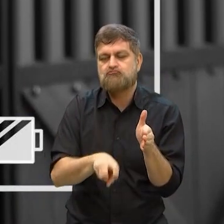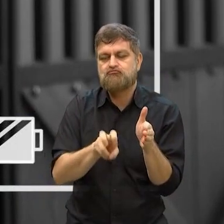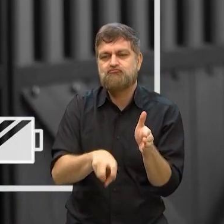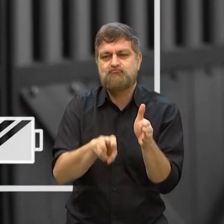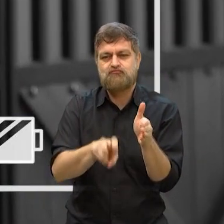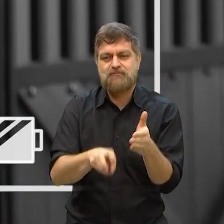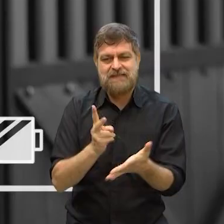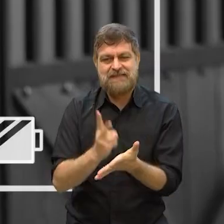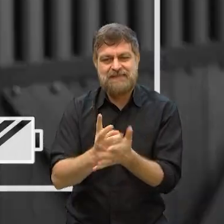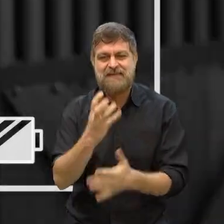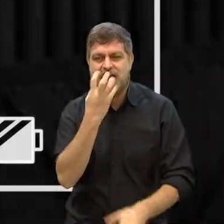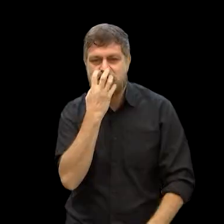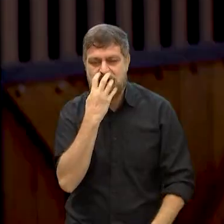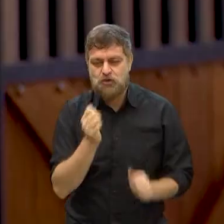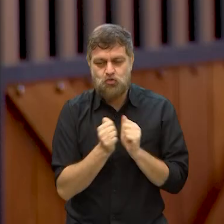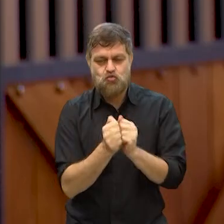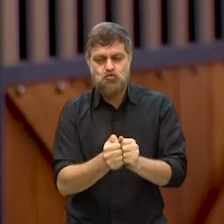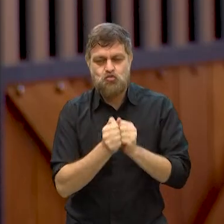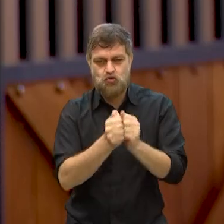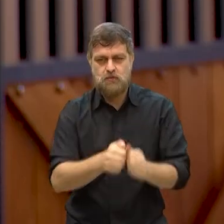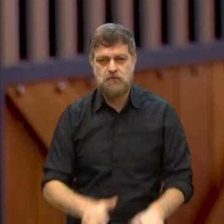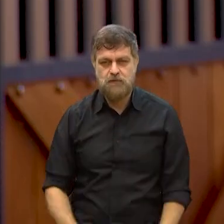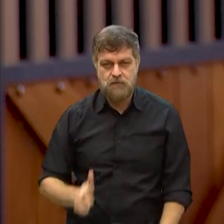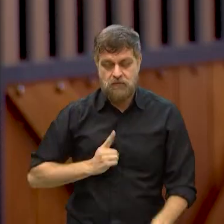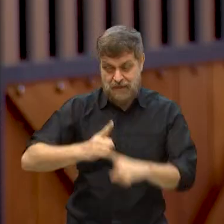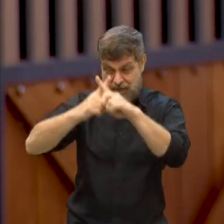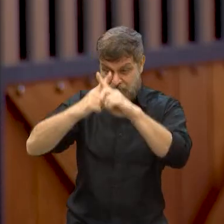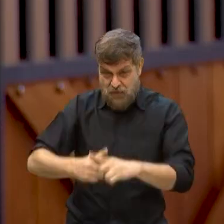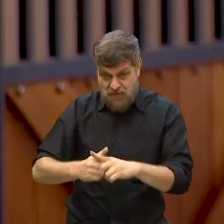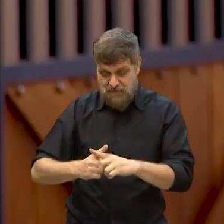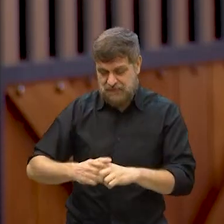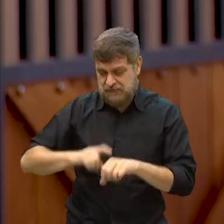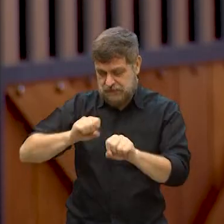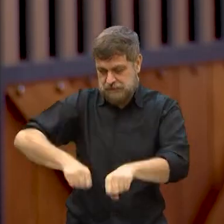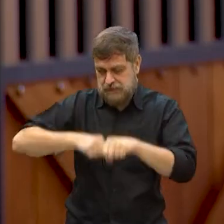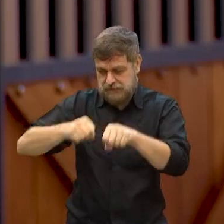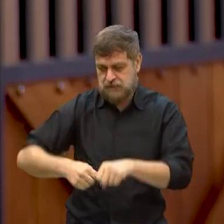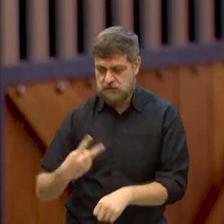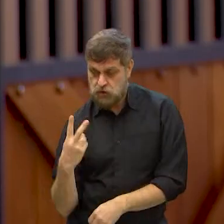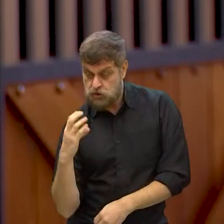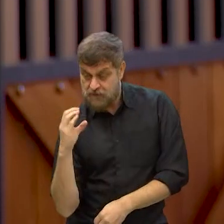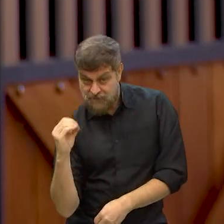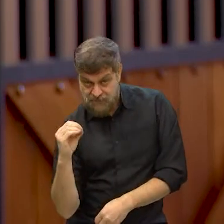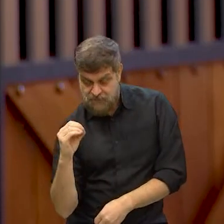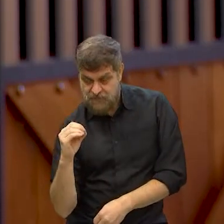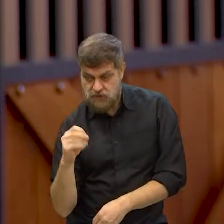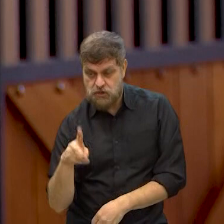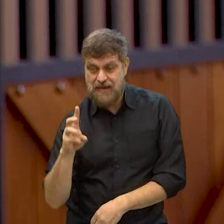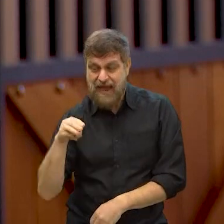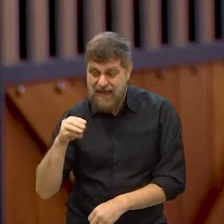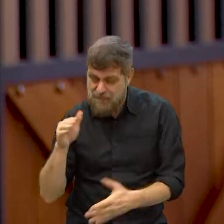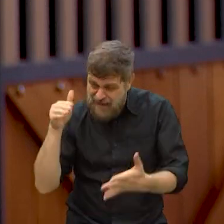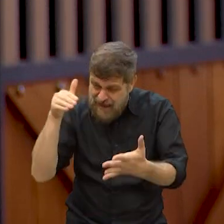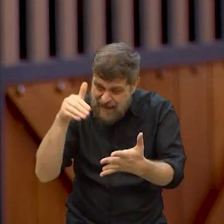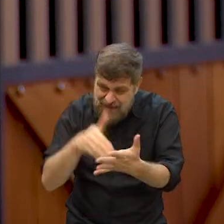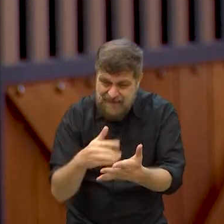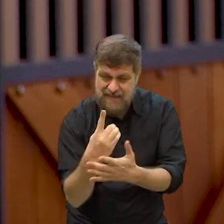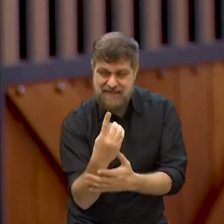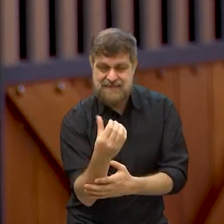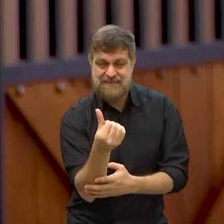entrevista, eles estão lá. Na prova de enduro, a gente tem prova de 20 quilômetros até prova de 160 quilômetros no mesmo dia.